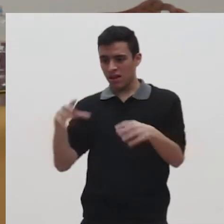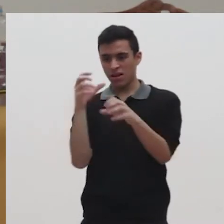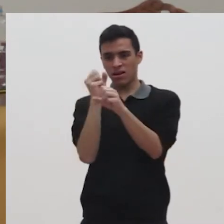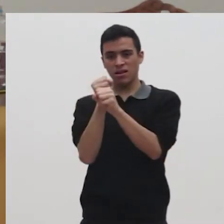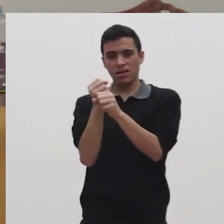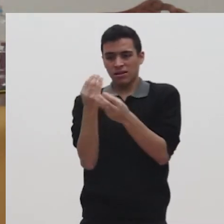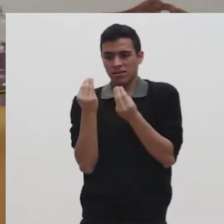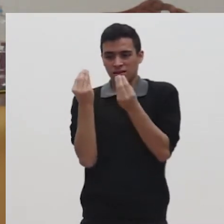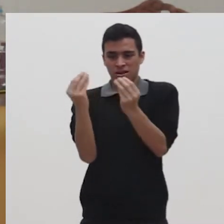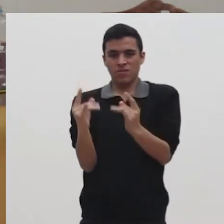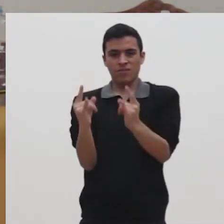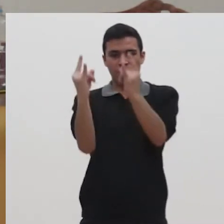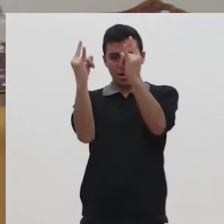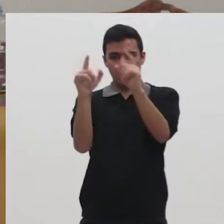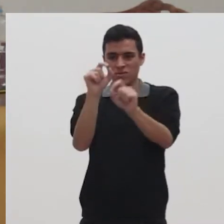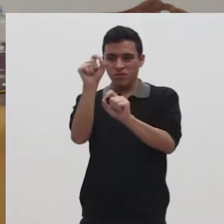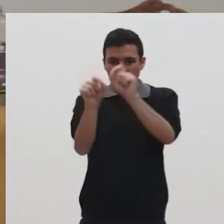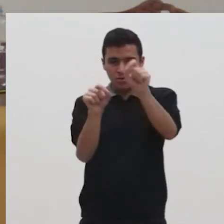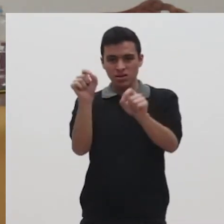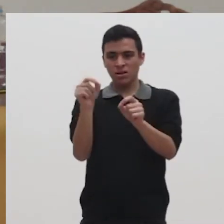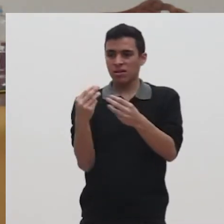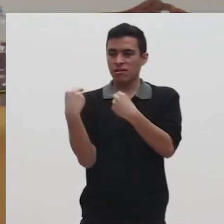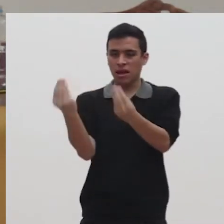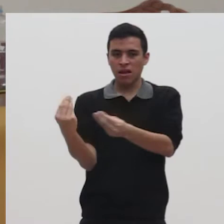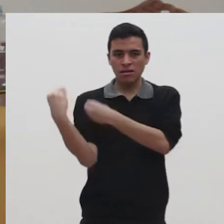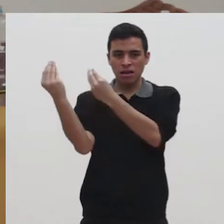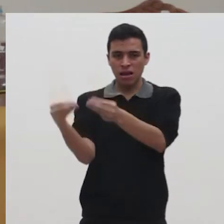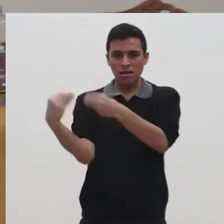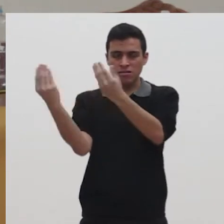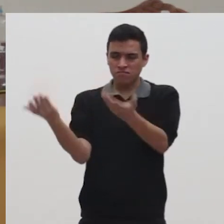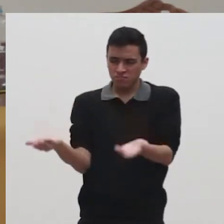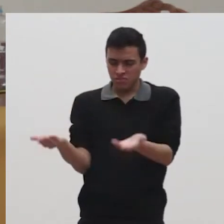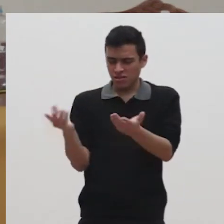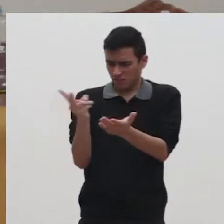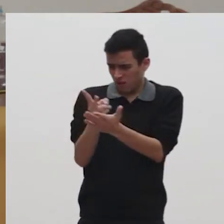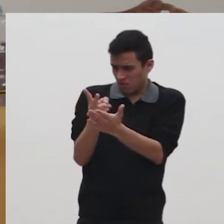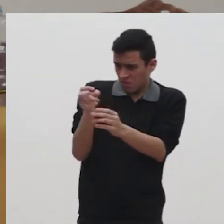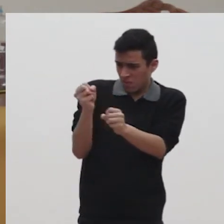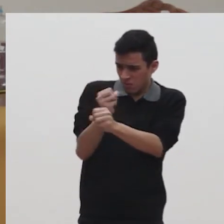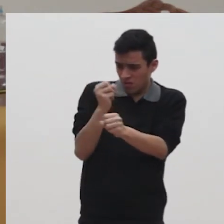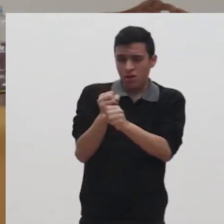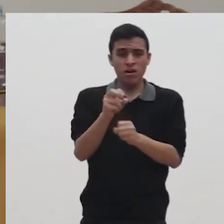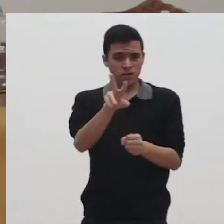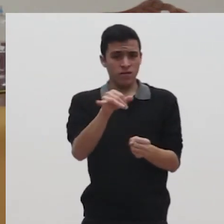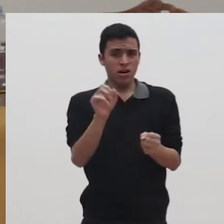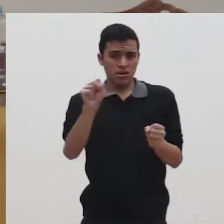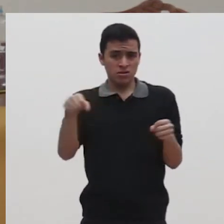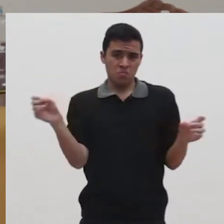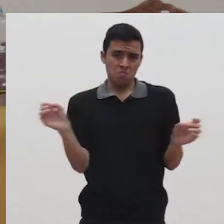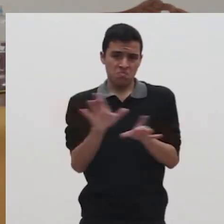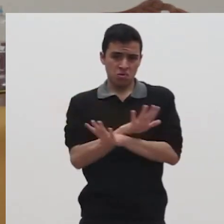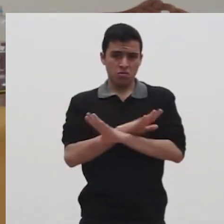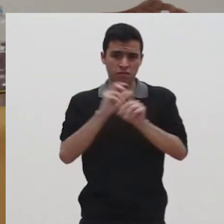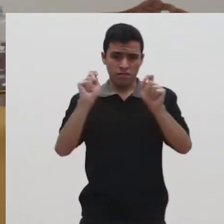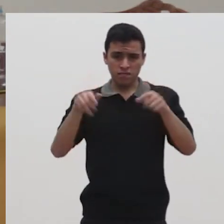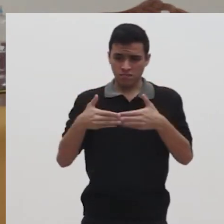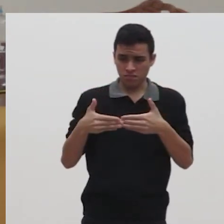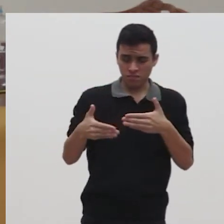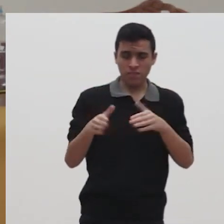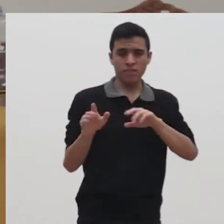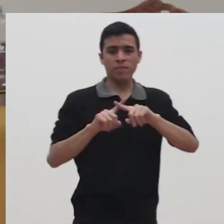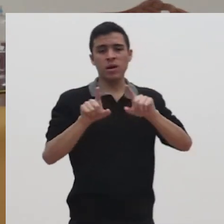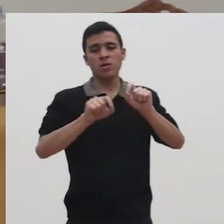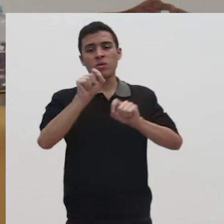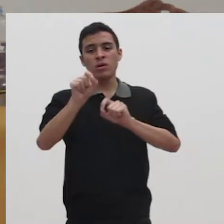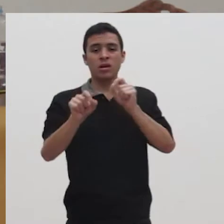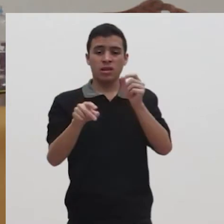temos entregado prédios de sala de aula um atrás do outro. As obras serão mantidas? Serão mantidas, serão concluídas. Uma